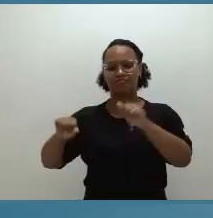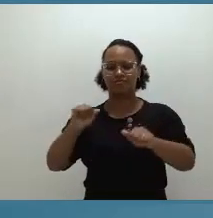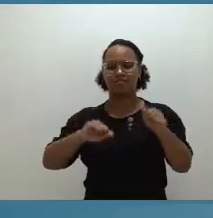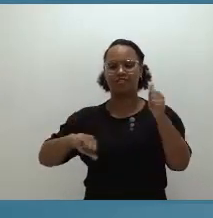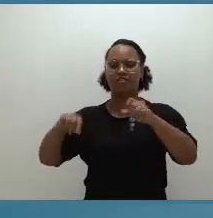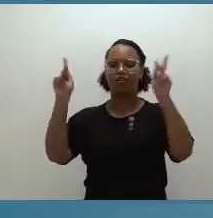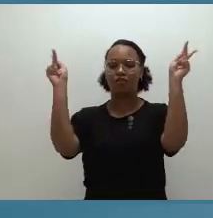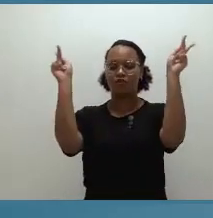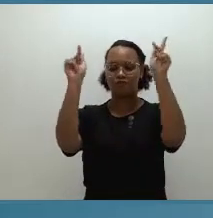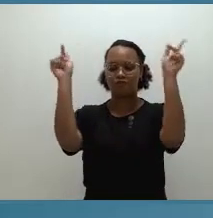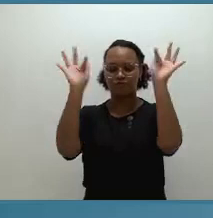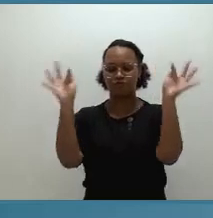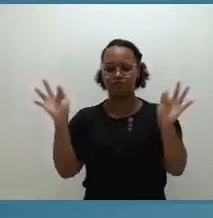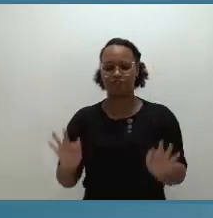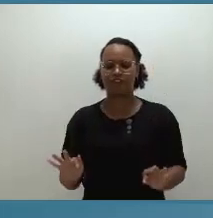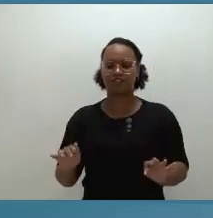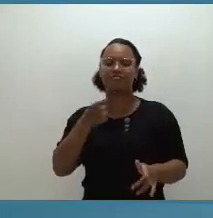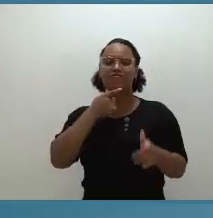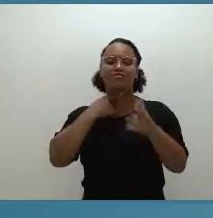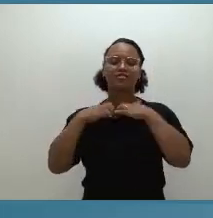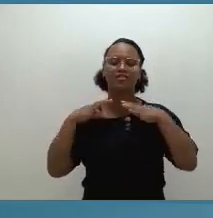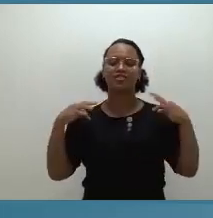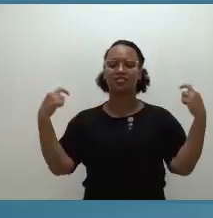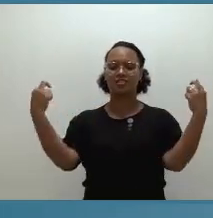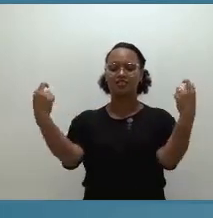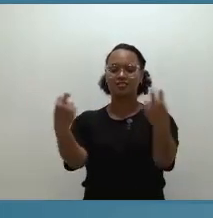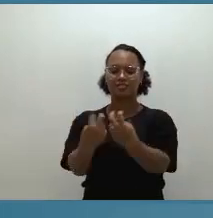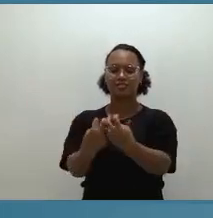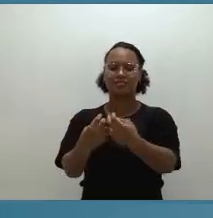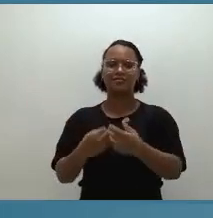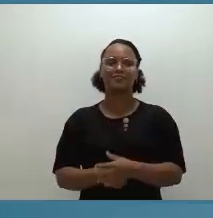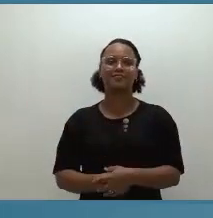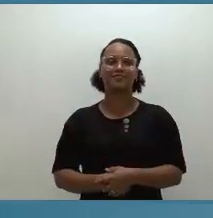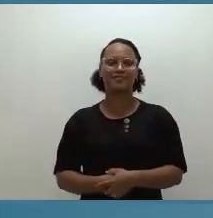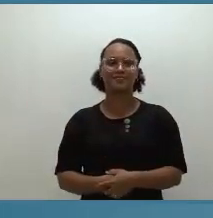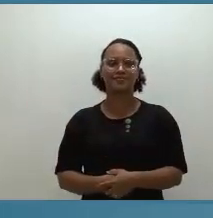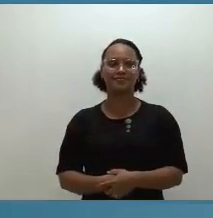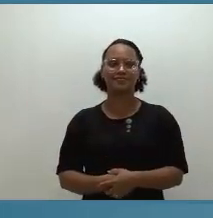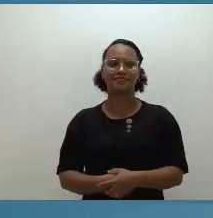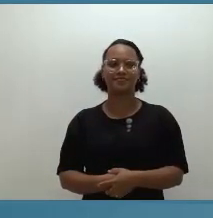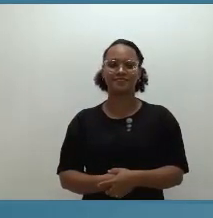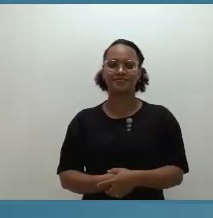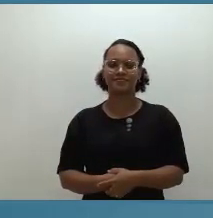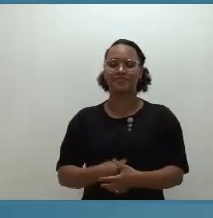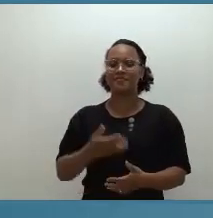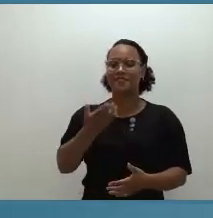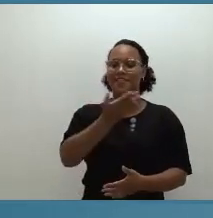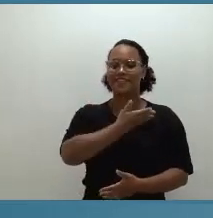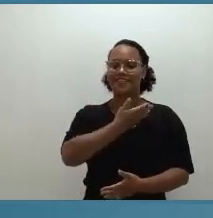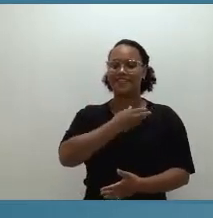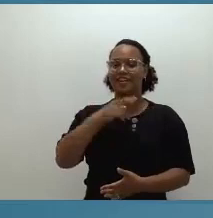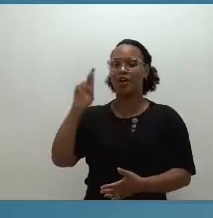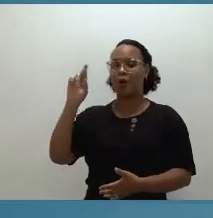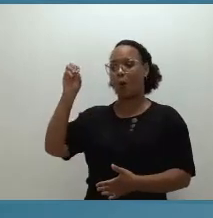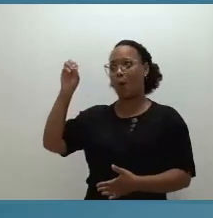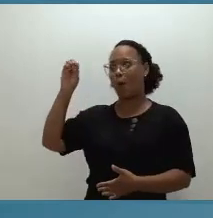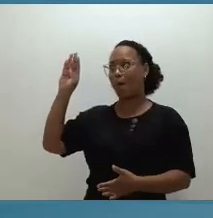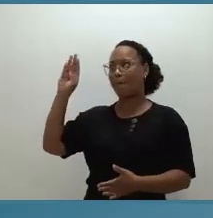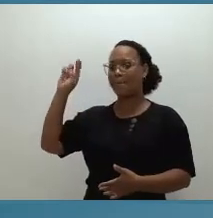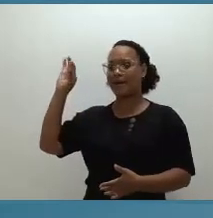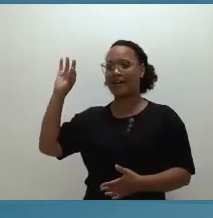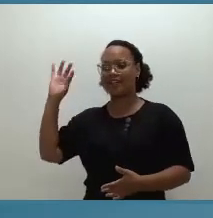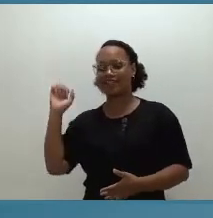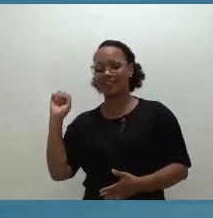feliz. Porque é o desejo de todos nós. Meu prezado amigo Roberto Moura,